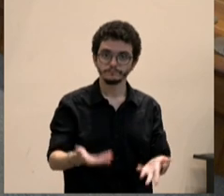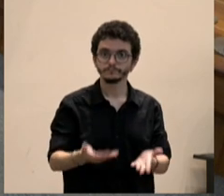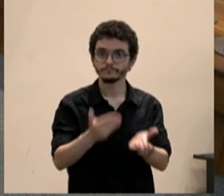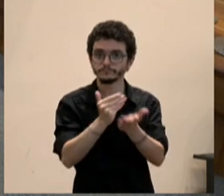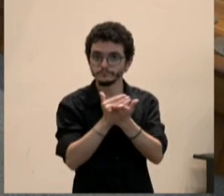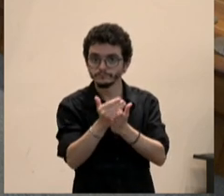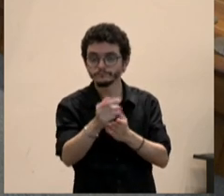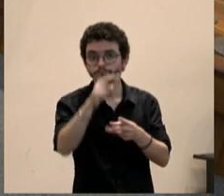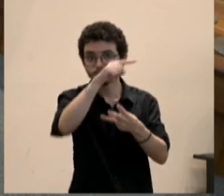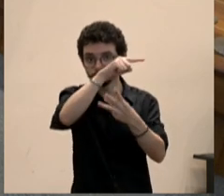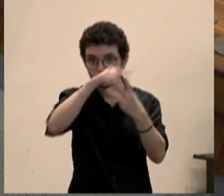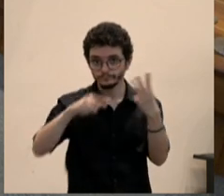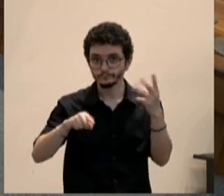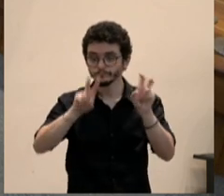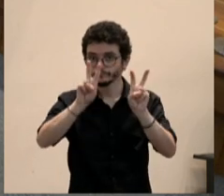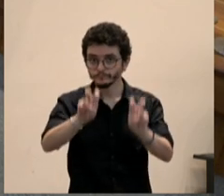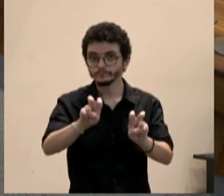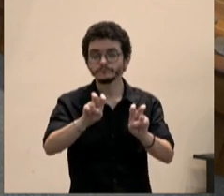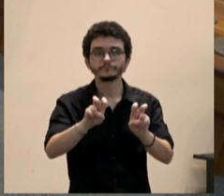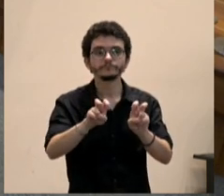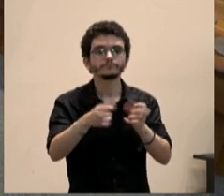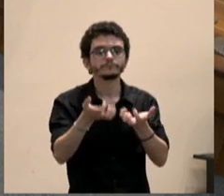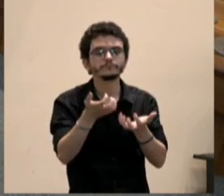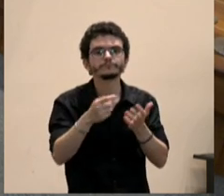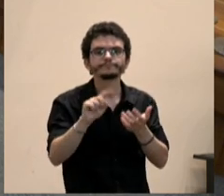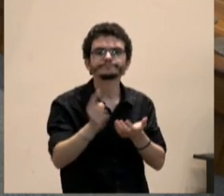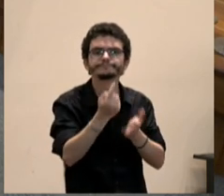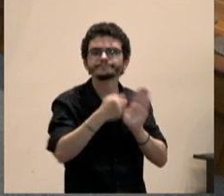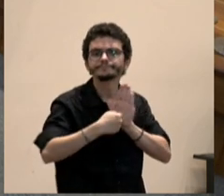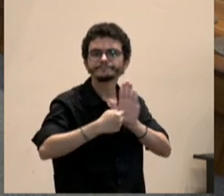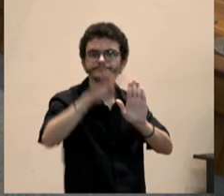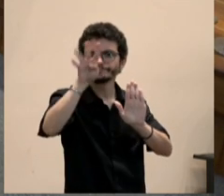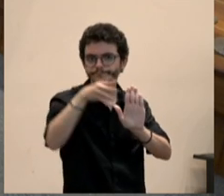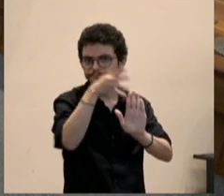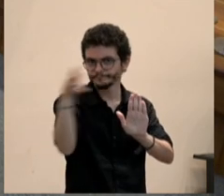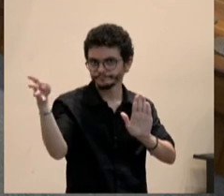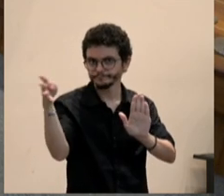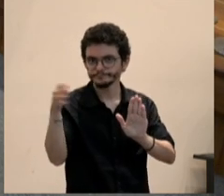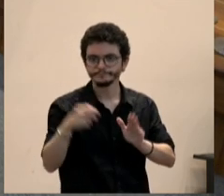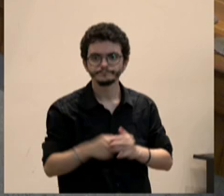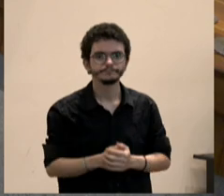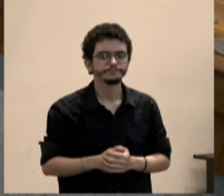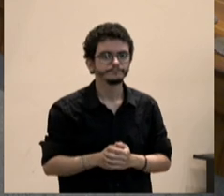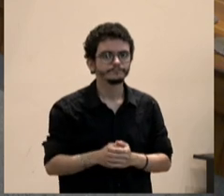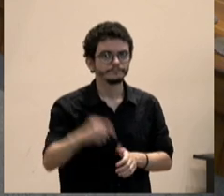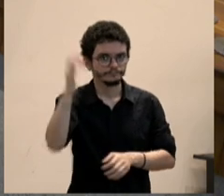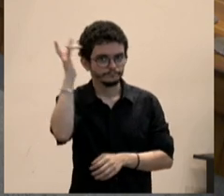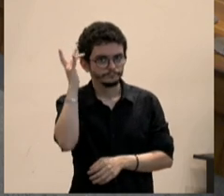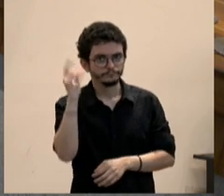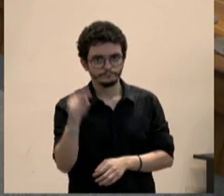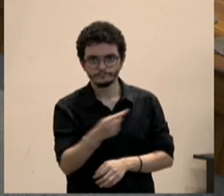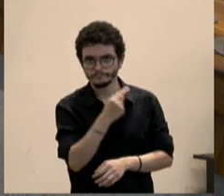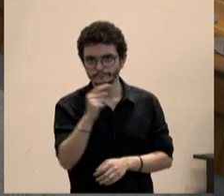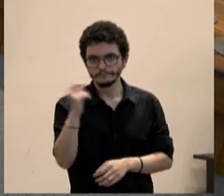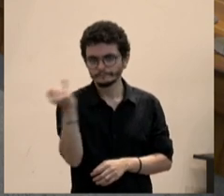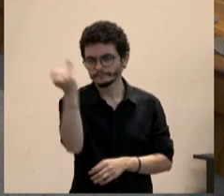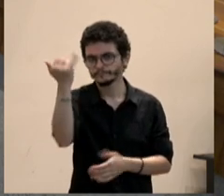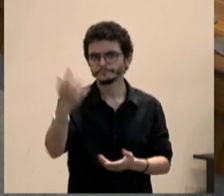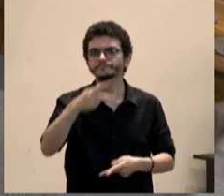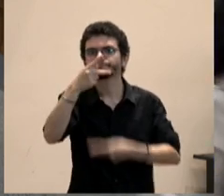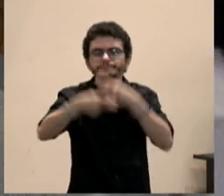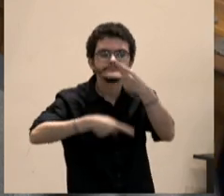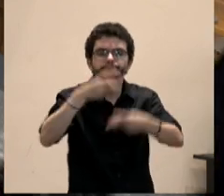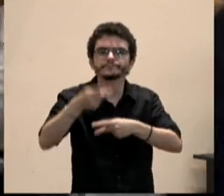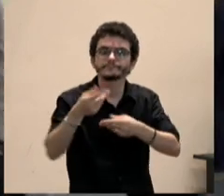desses três temas, eu quero primeiro trazer uma tabela aqui, pode passar, que eu acho que ela é importante. Foi falado muito